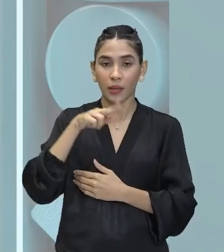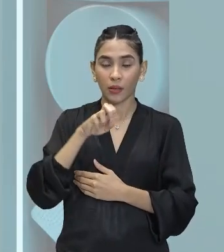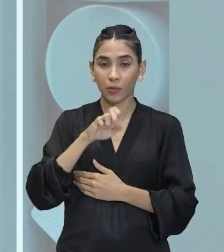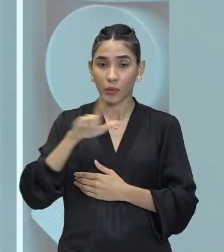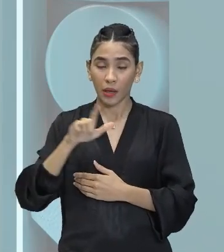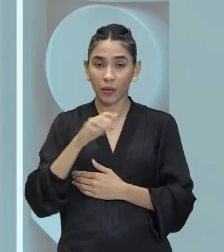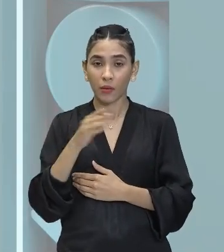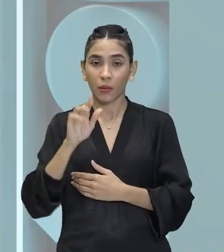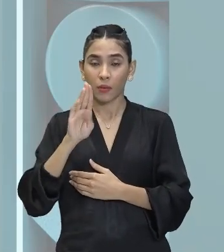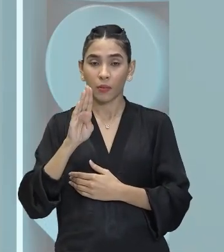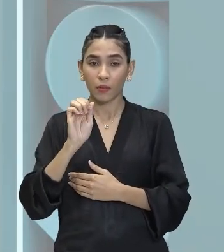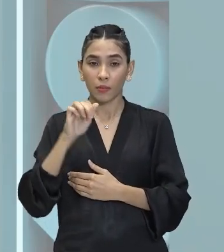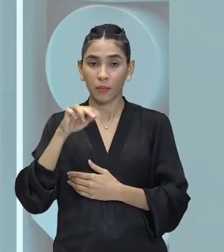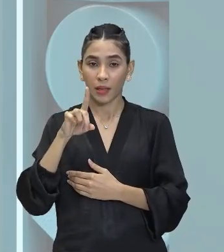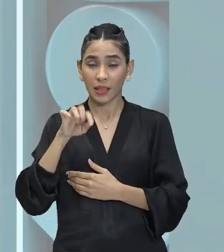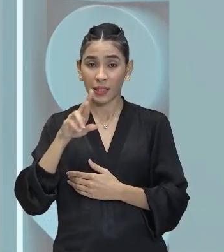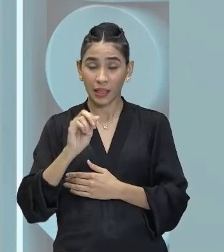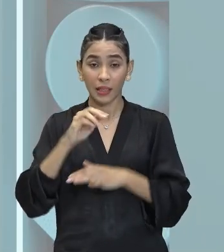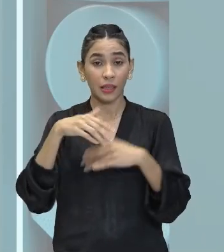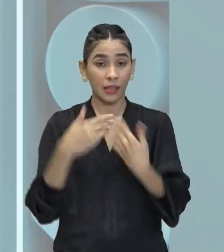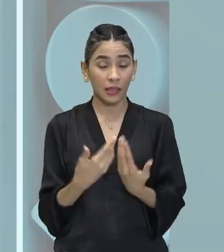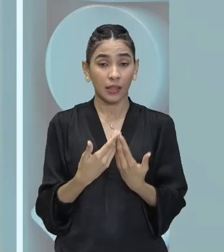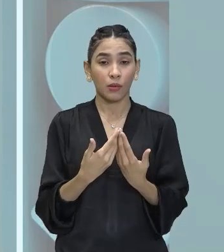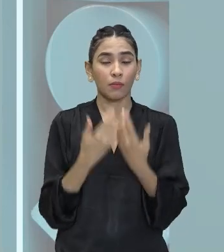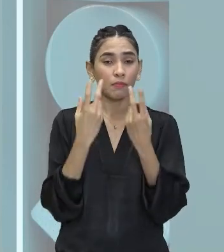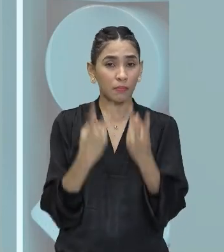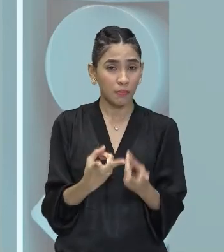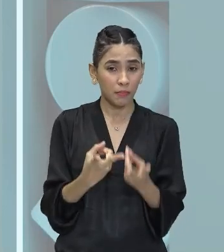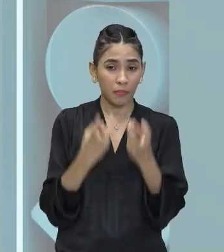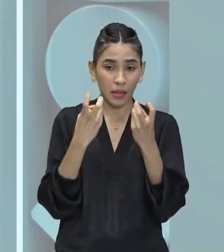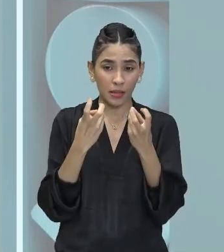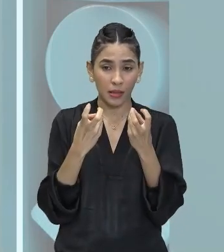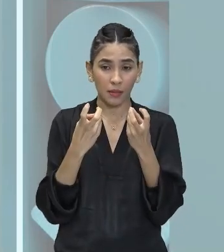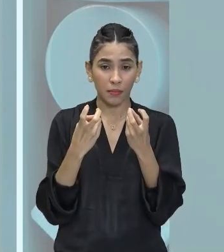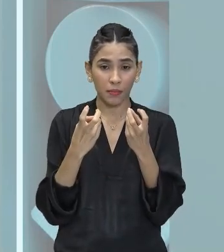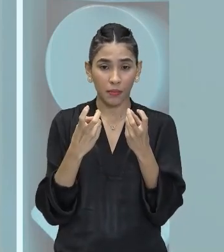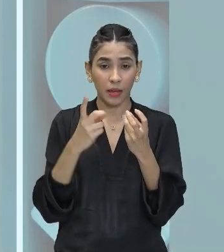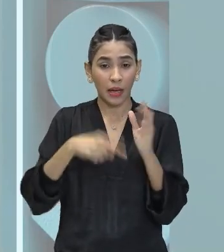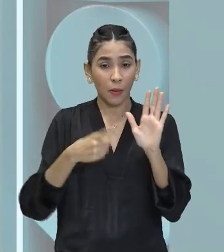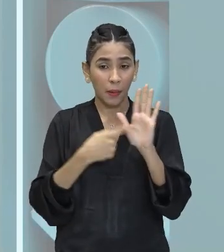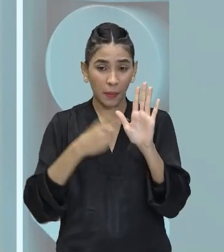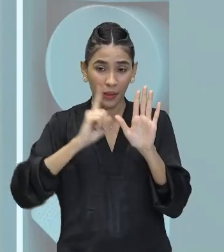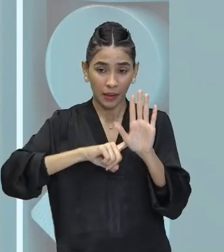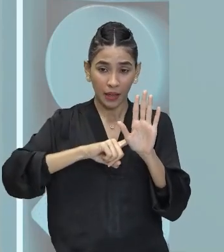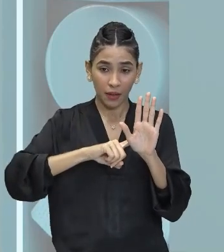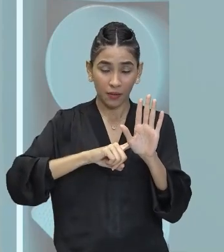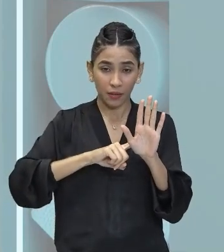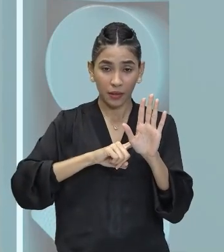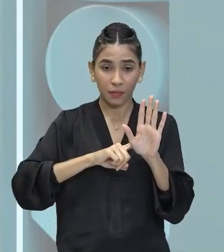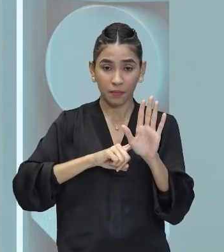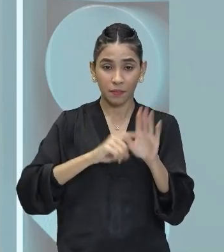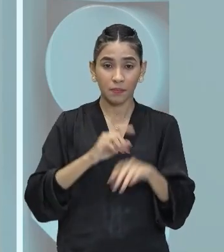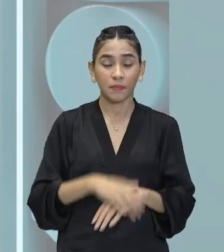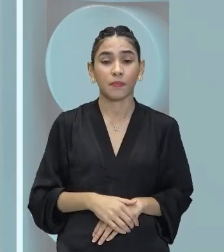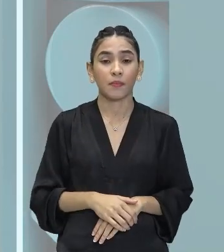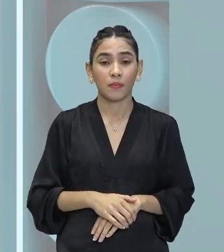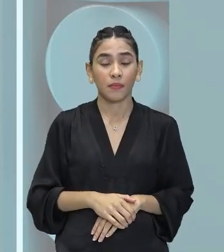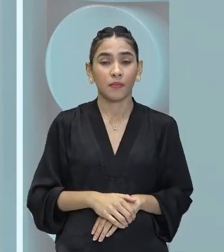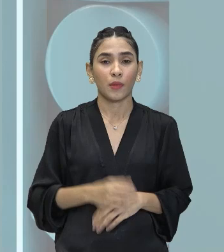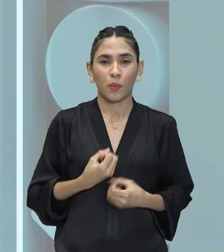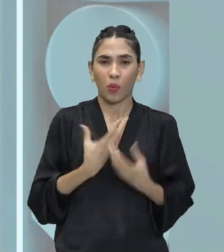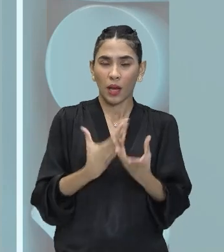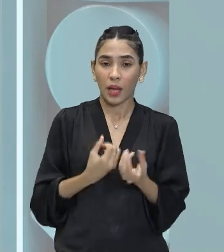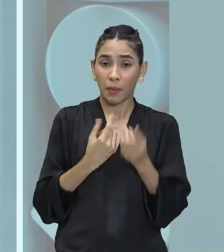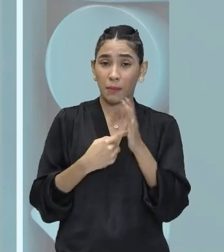e notem que esses sapos são uma metáfora, uma alegoria para